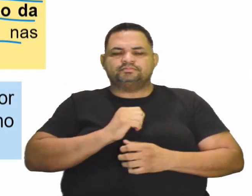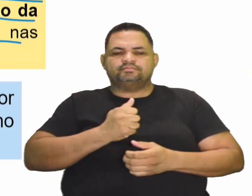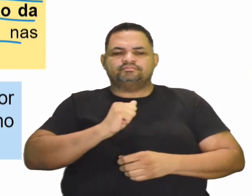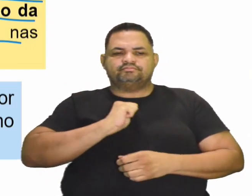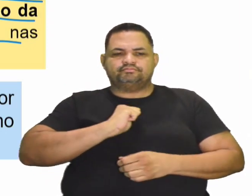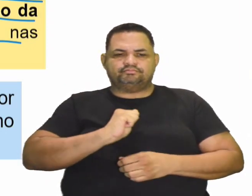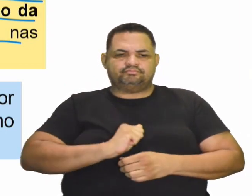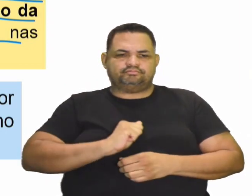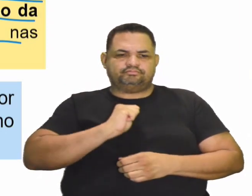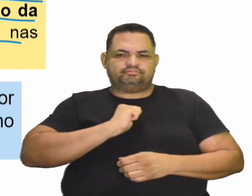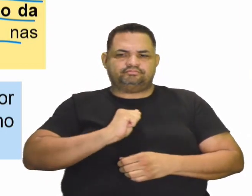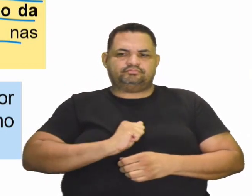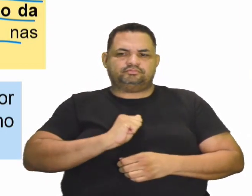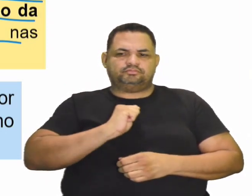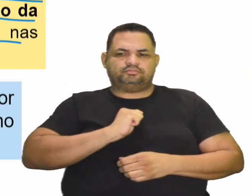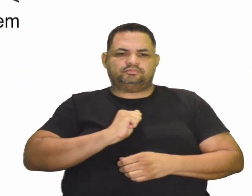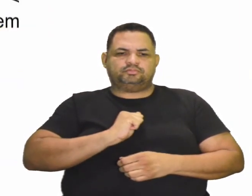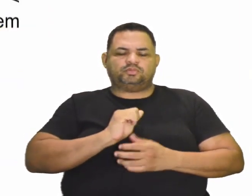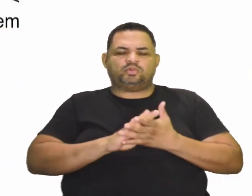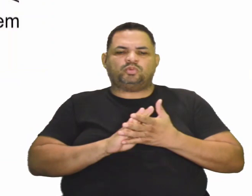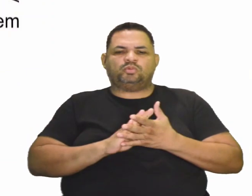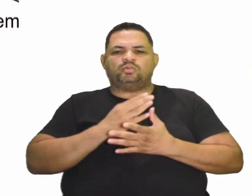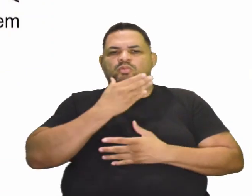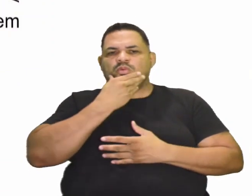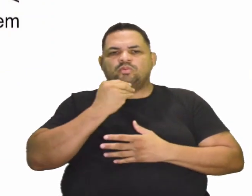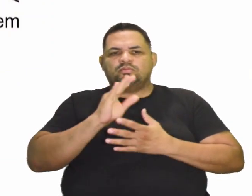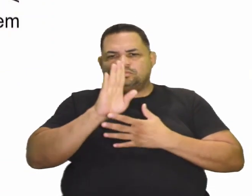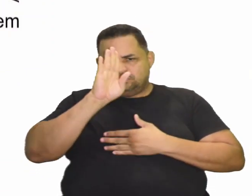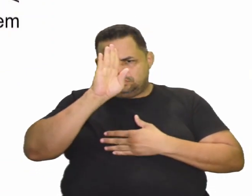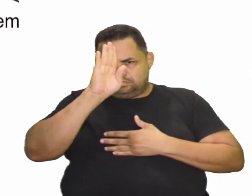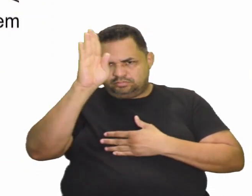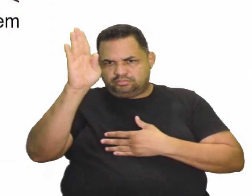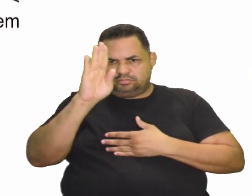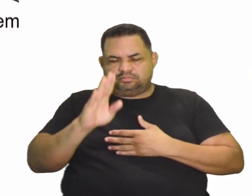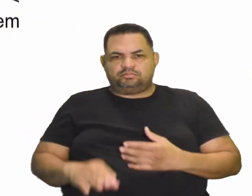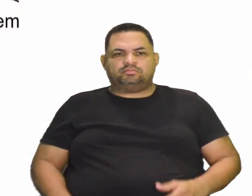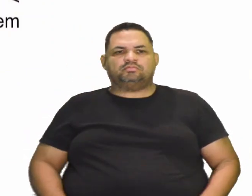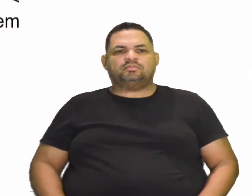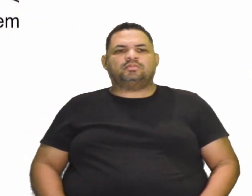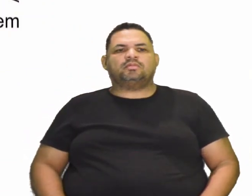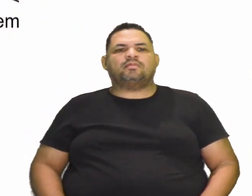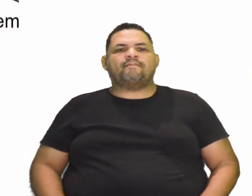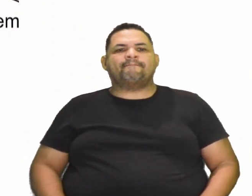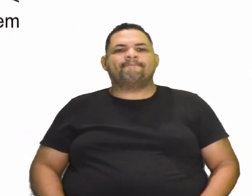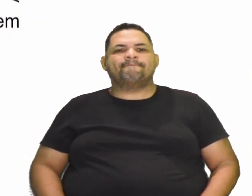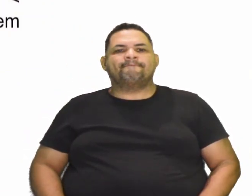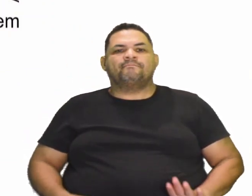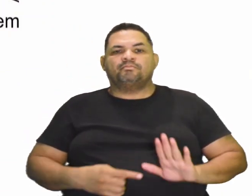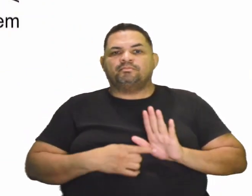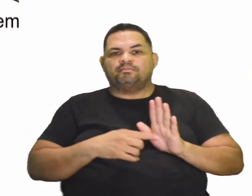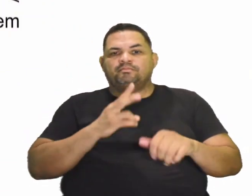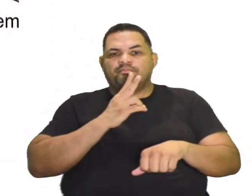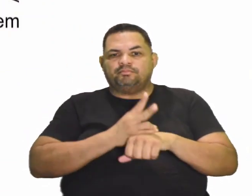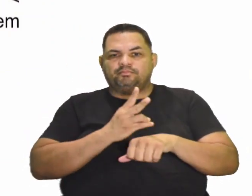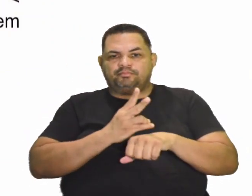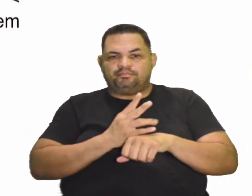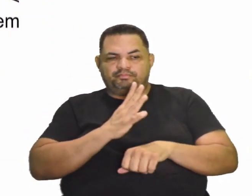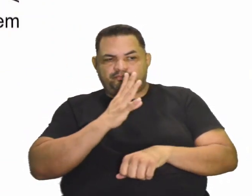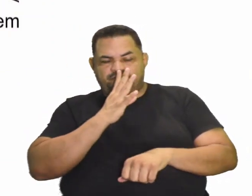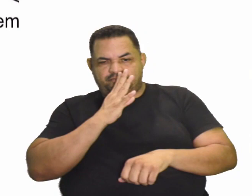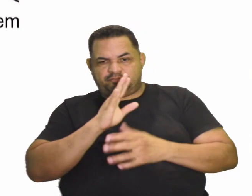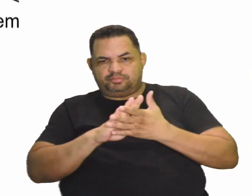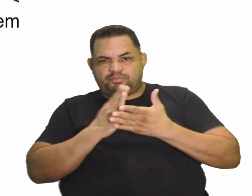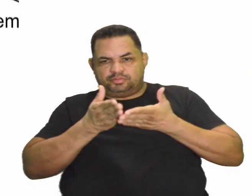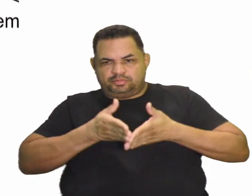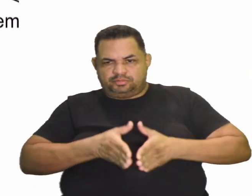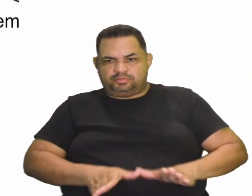centro, como o centro. Estudante, lembra que eu passei para vocês um vídeo para vocês assistirem? O Nascimento de Vênus,